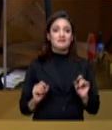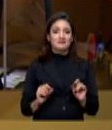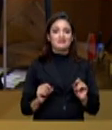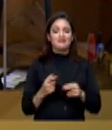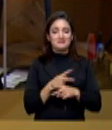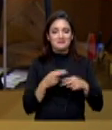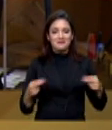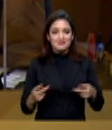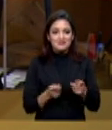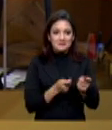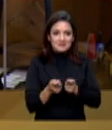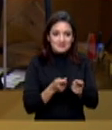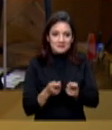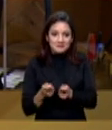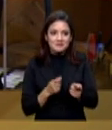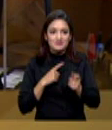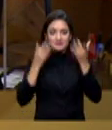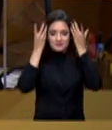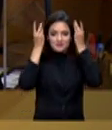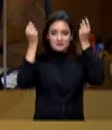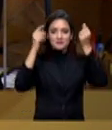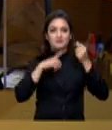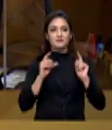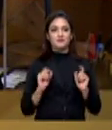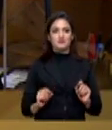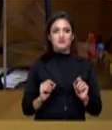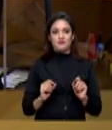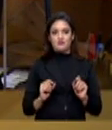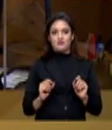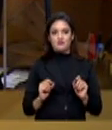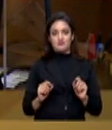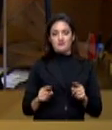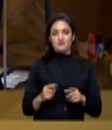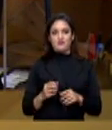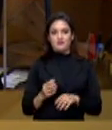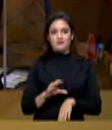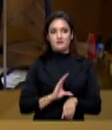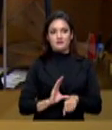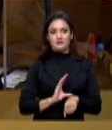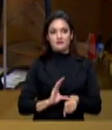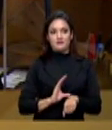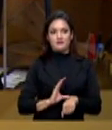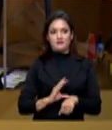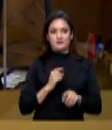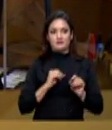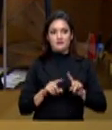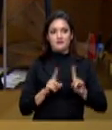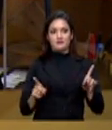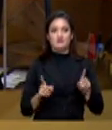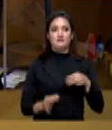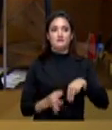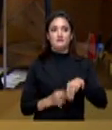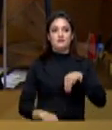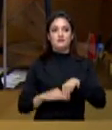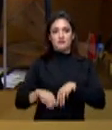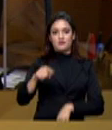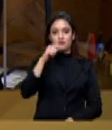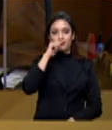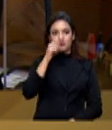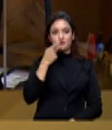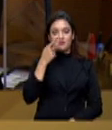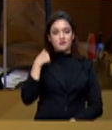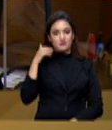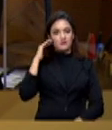âmbito de cognição do controle abstrato de constitucionalidade todas as vezes o ministro Edson fachin